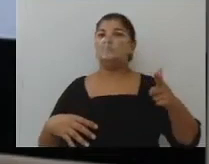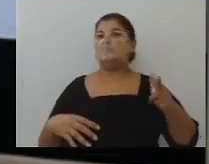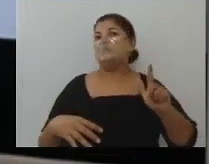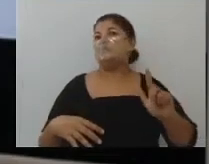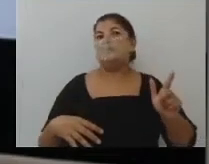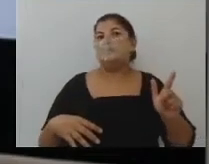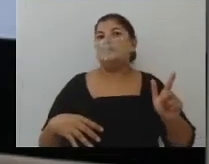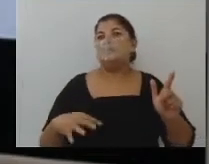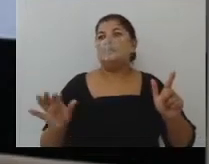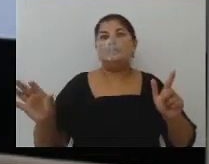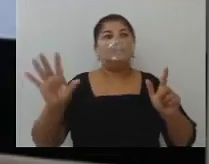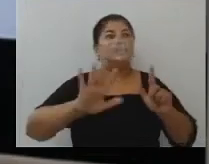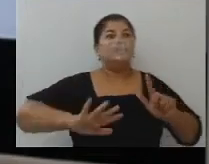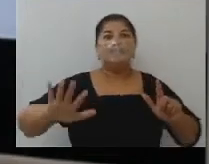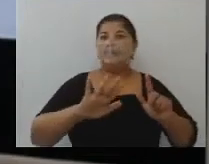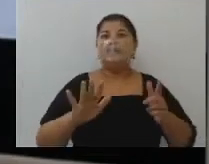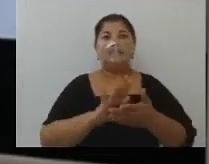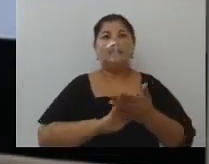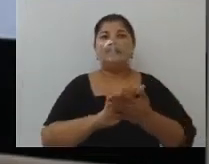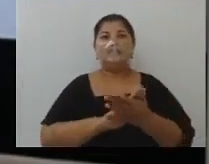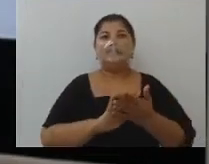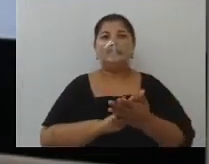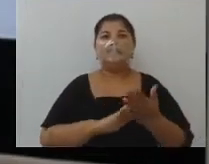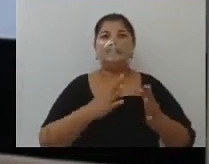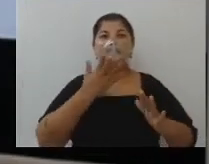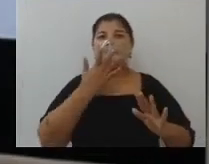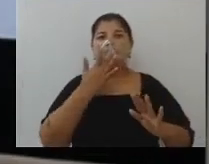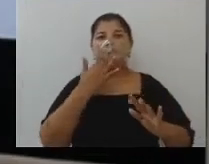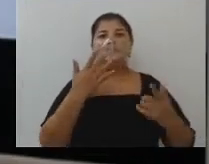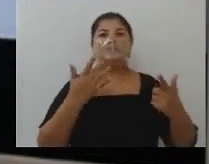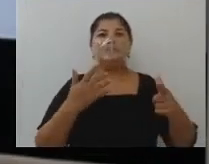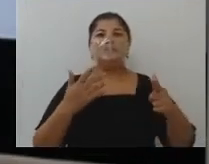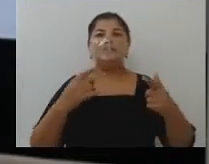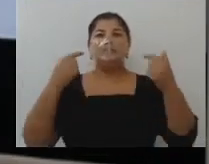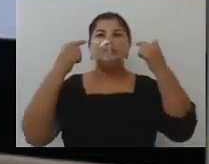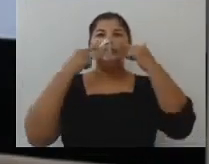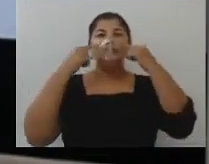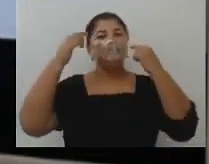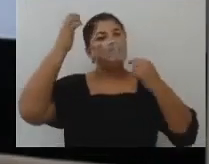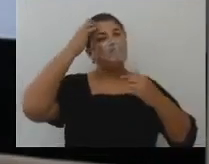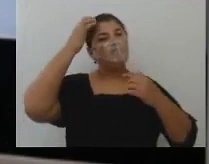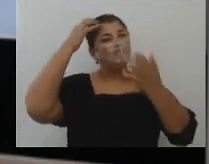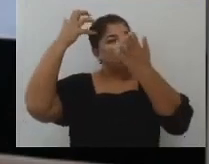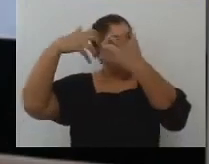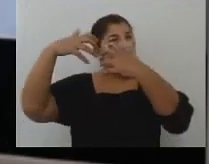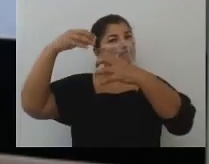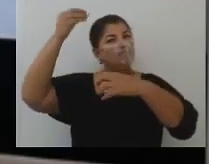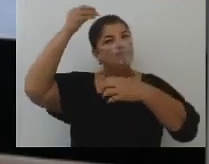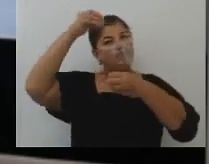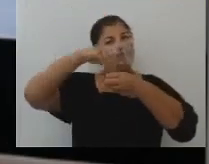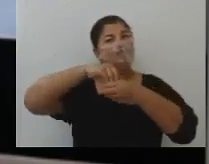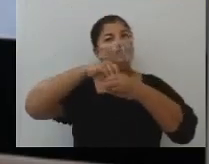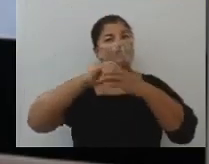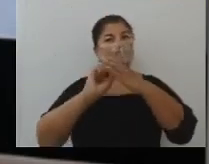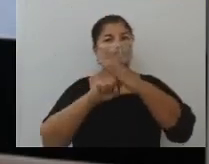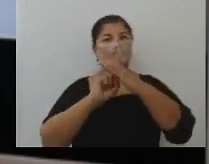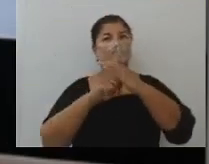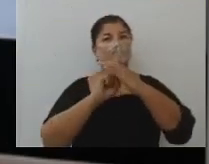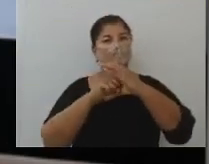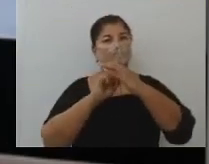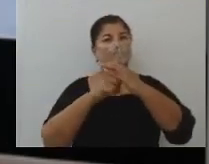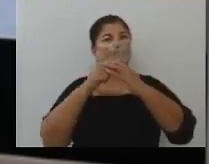Nenhum objeto tem cor. Na verdade, tudo se passa na nossa mente. A cor é uma invenção criativa do